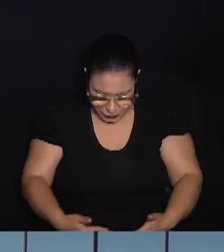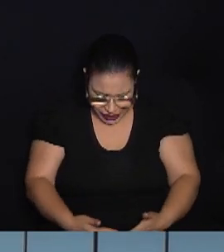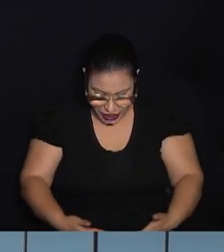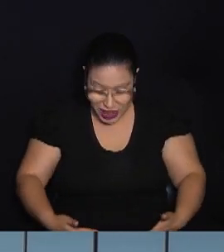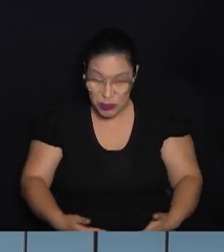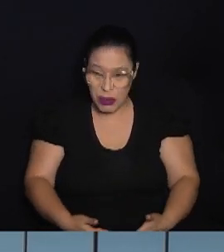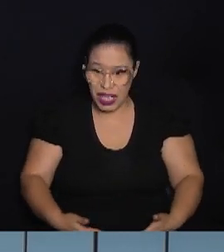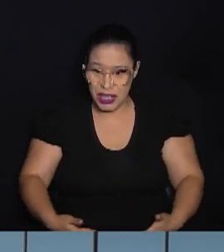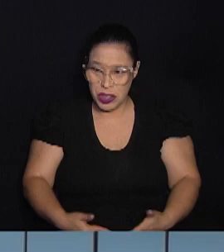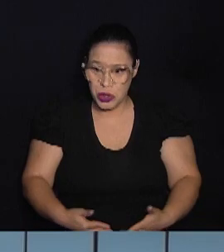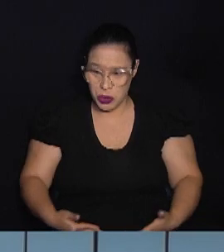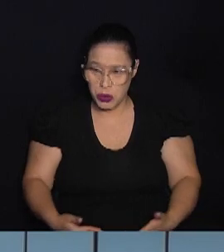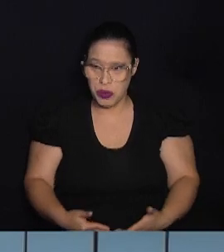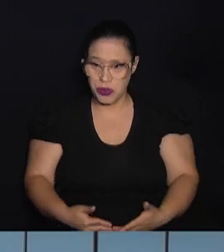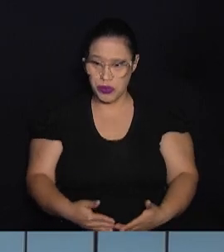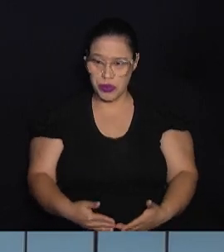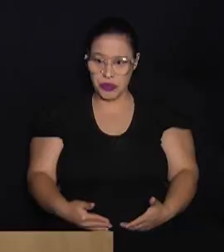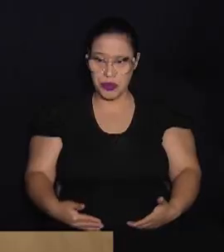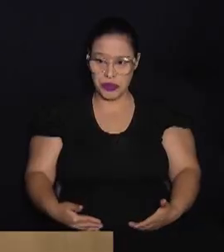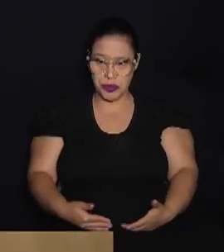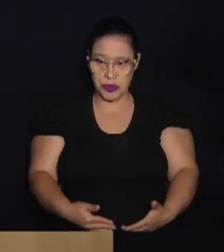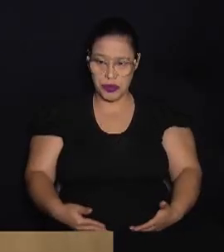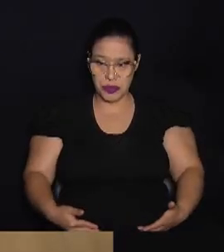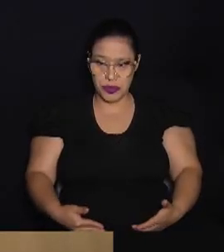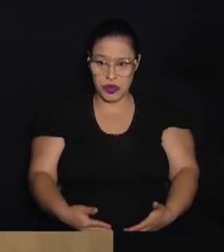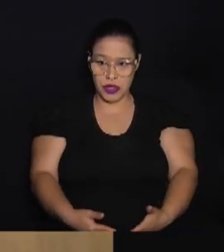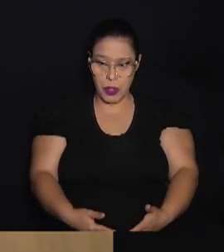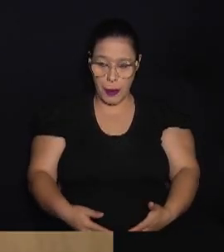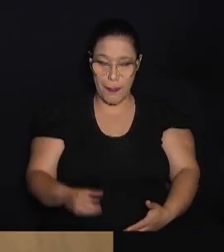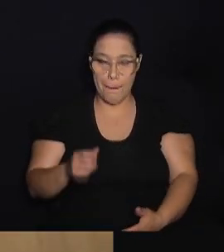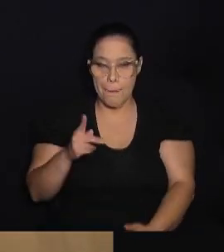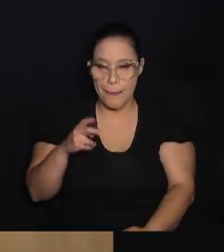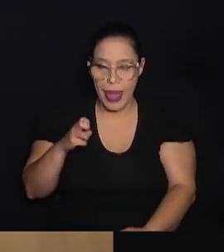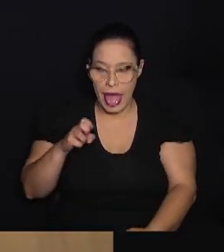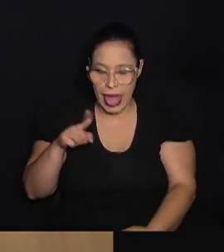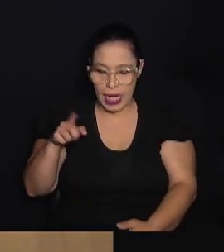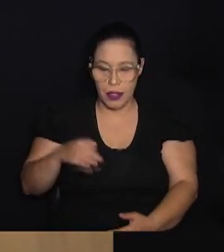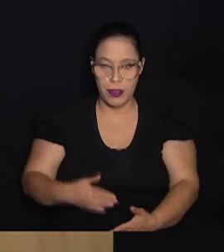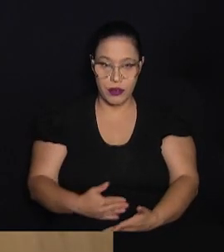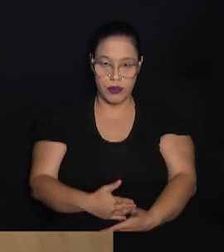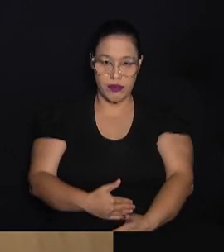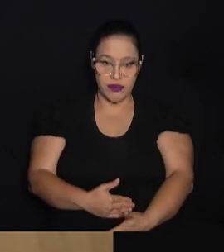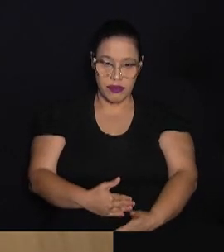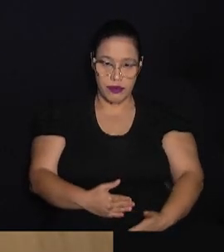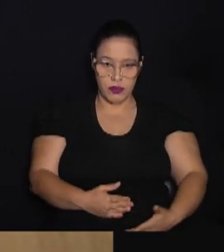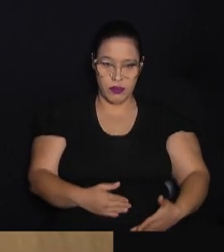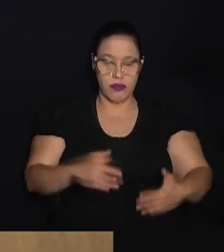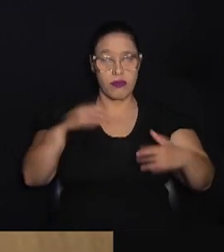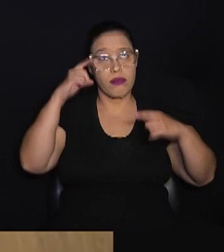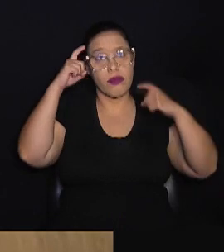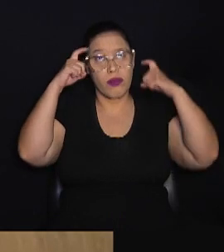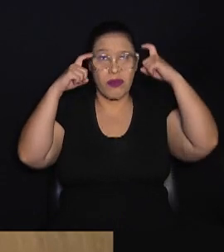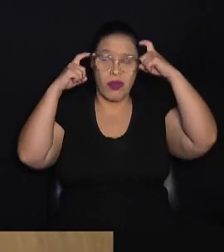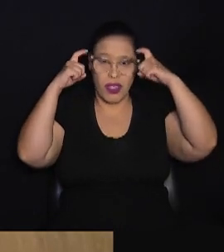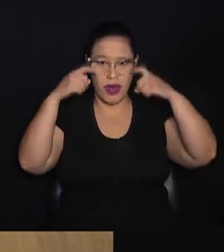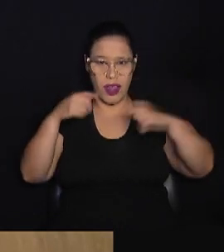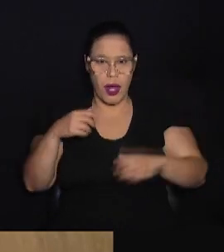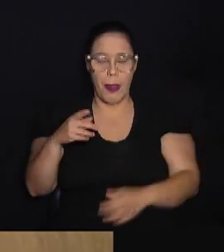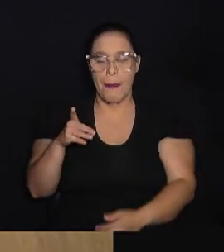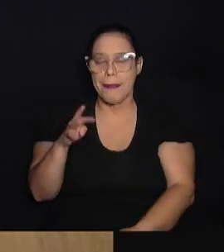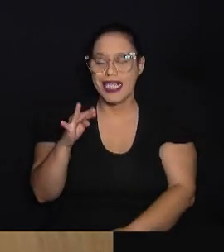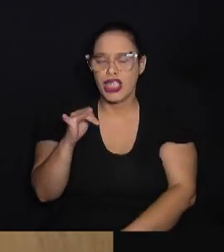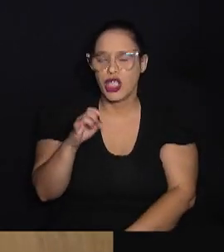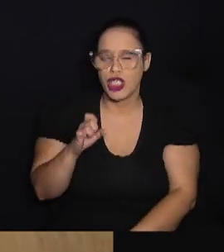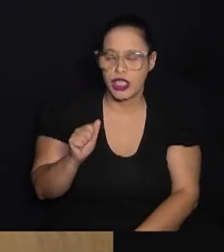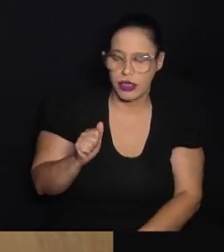né? Que a gente chama a dor no pé da barriga, né? Que muitas pacientes confundem com dor de bexiga, porque está